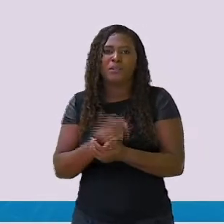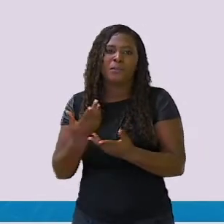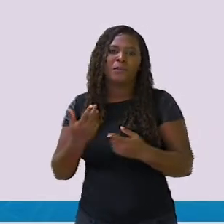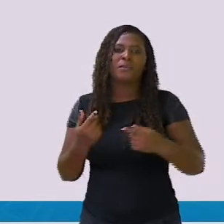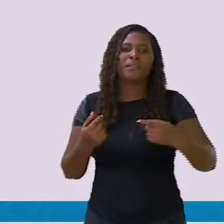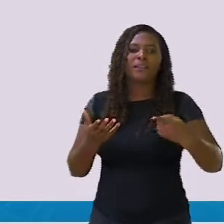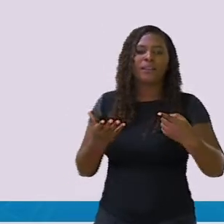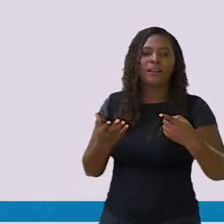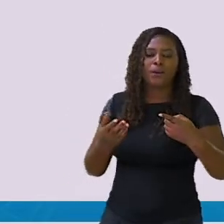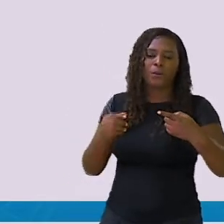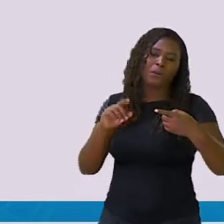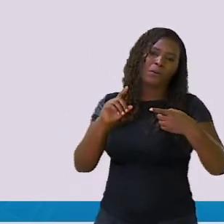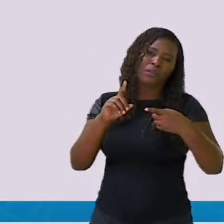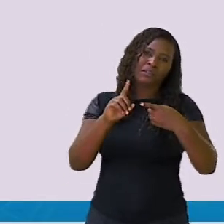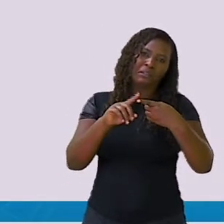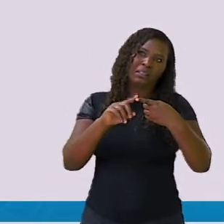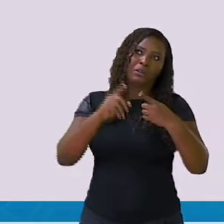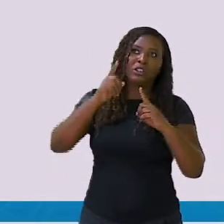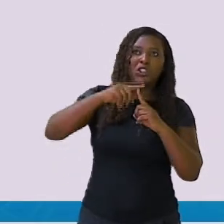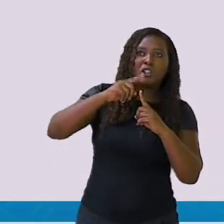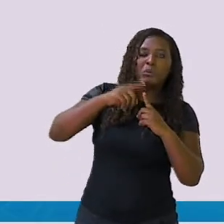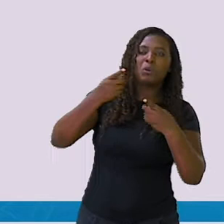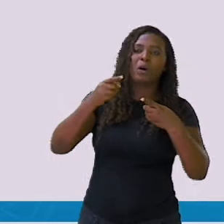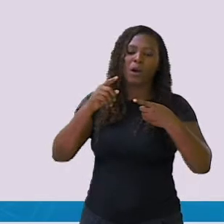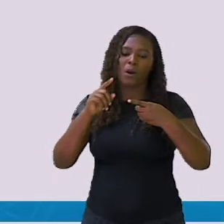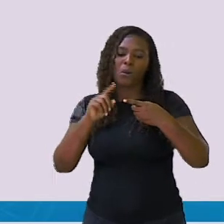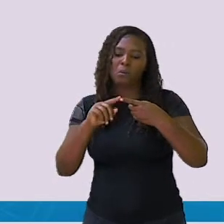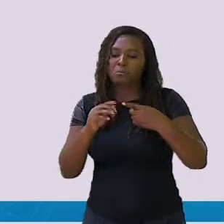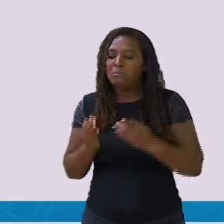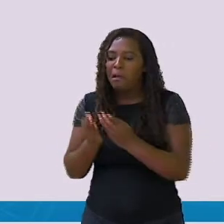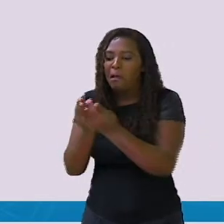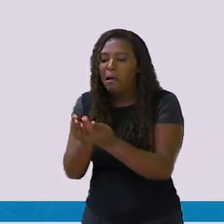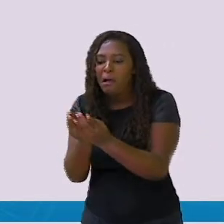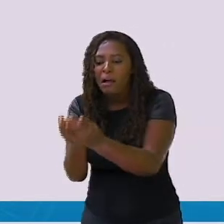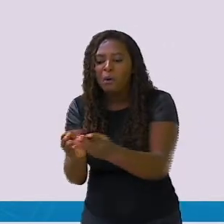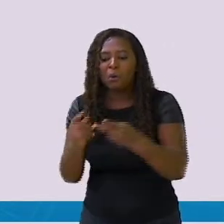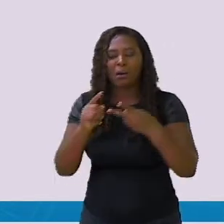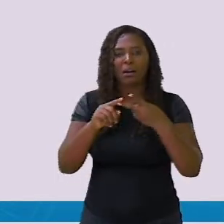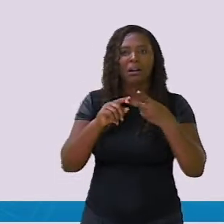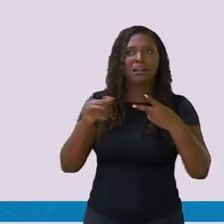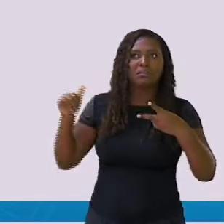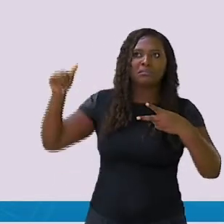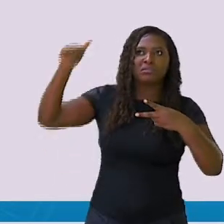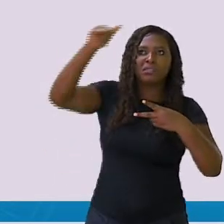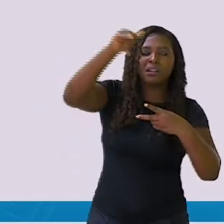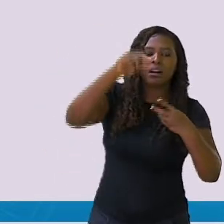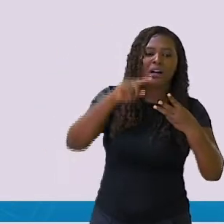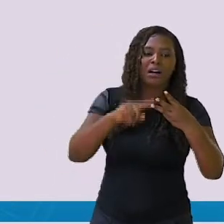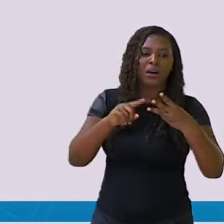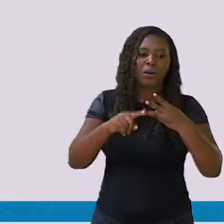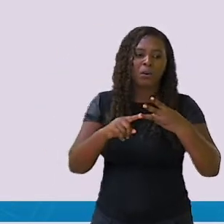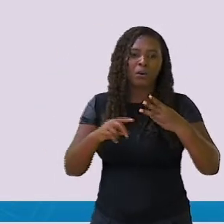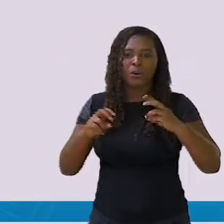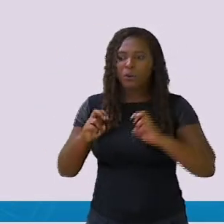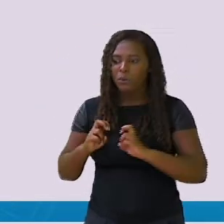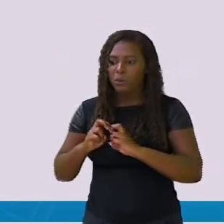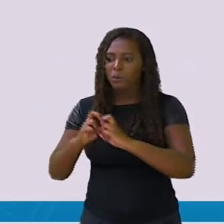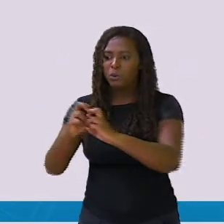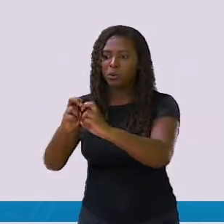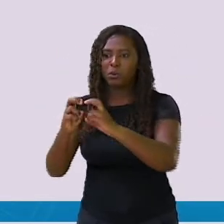colocou ali algumas características. Aquático, vocês podem perceber que não tem frases muito grandes, não tem